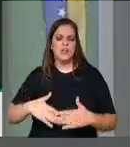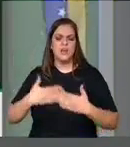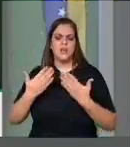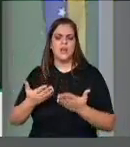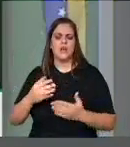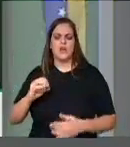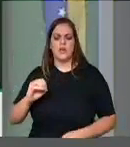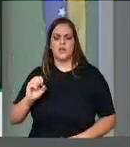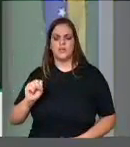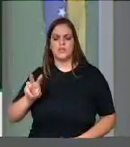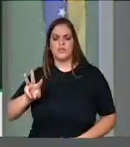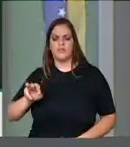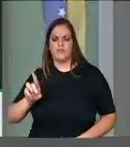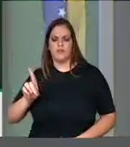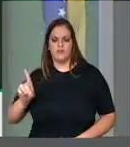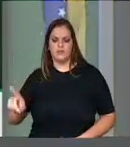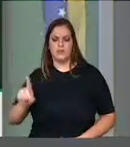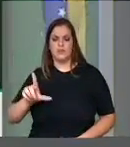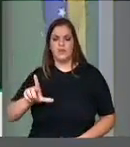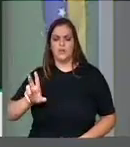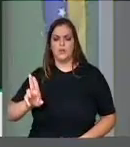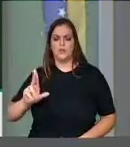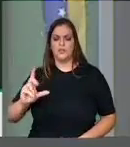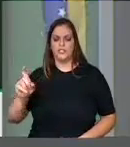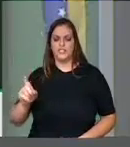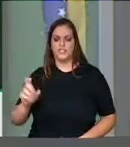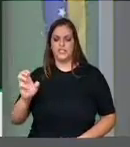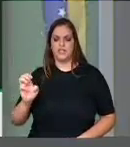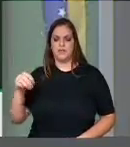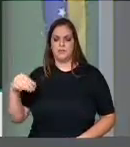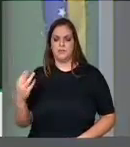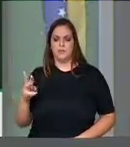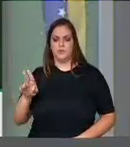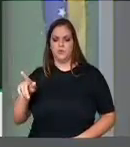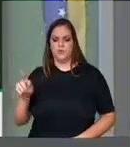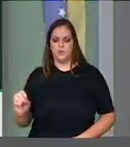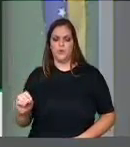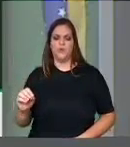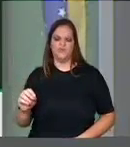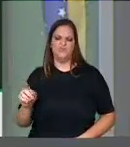Rosa Luxemburgo, era muito famosa a sua paixão pela grande